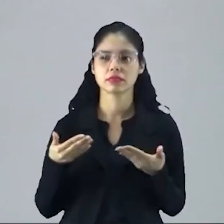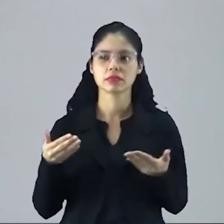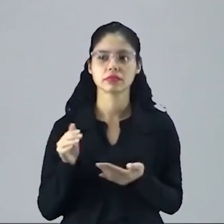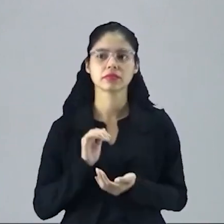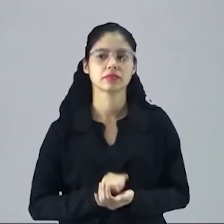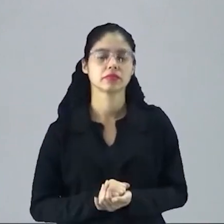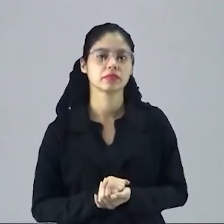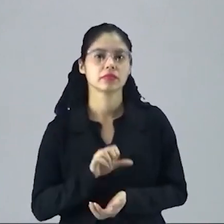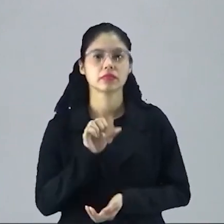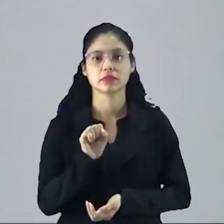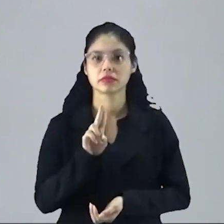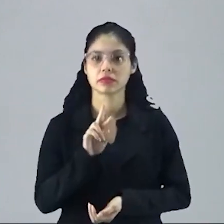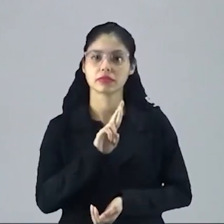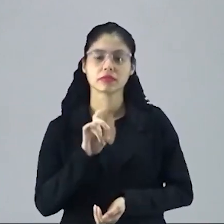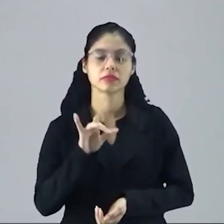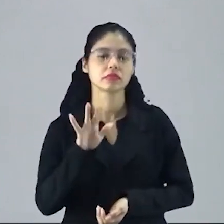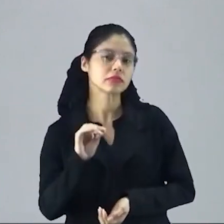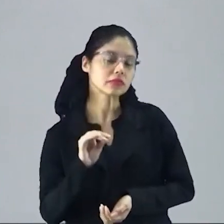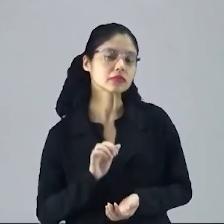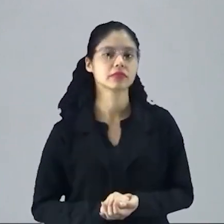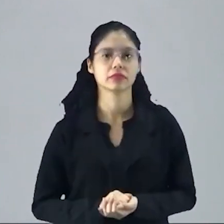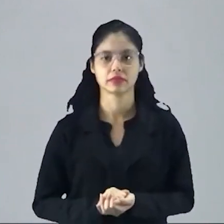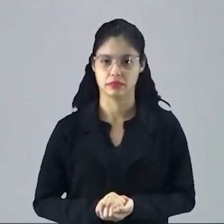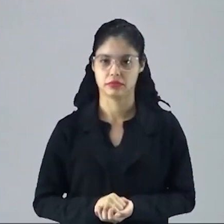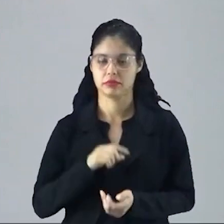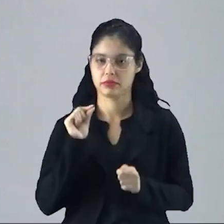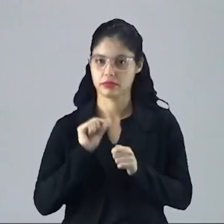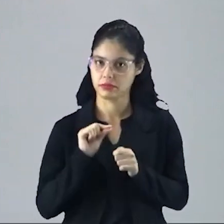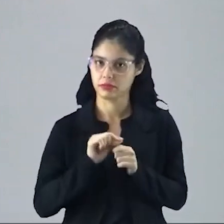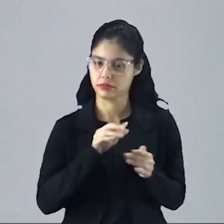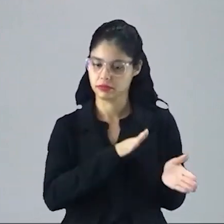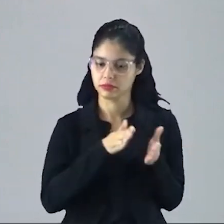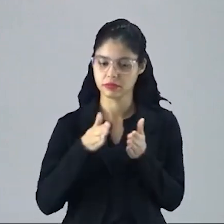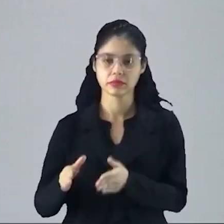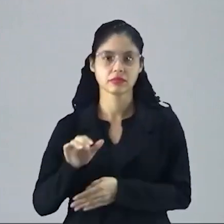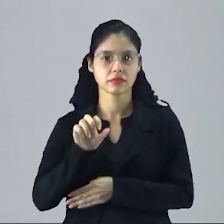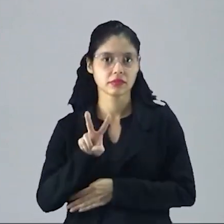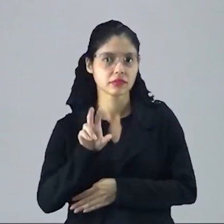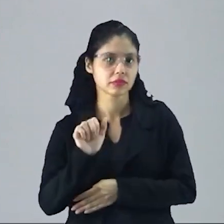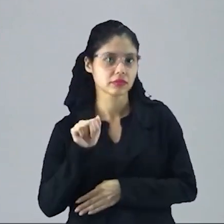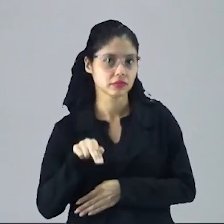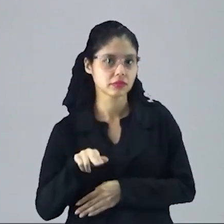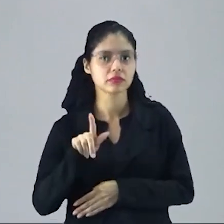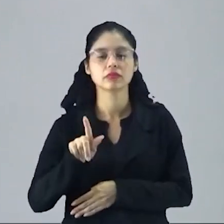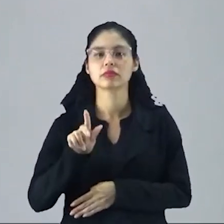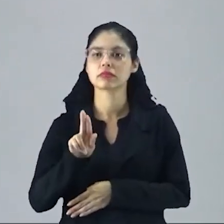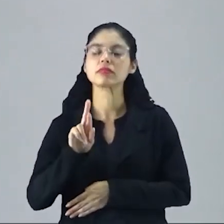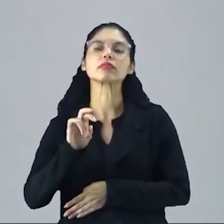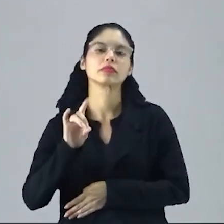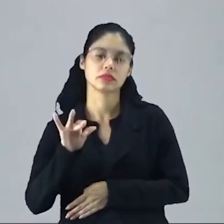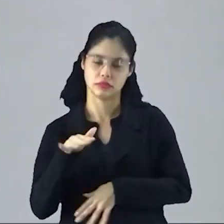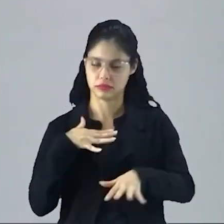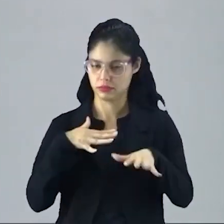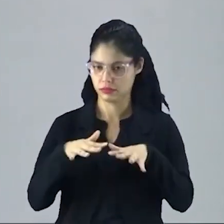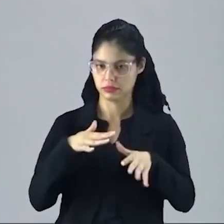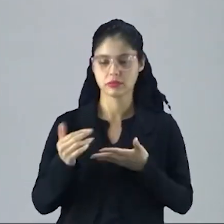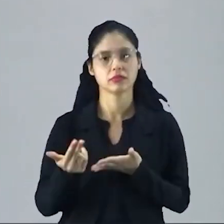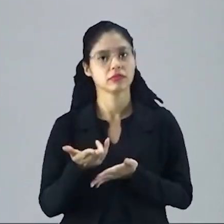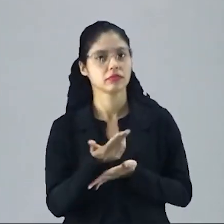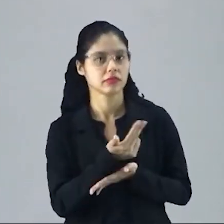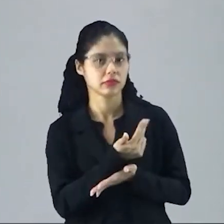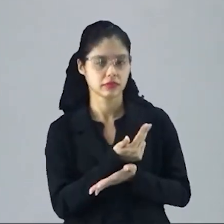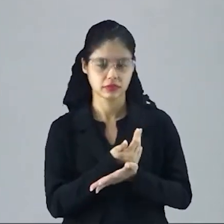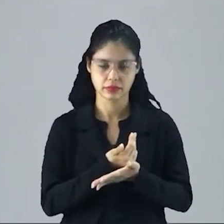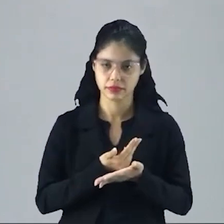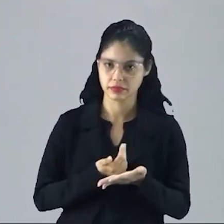sobre o surrealismo. Gente, o surrealismo faz parte das vanguardas europeias, é mais um movimento